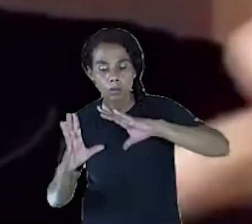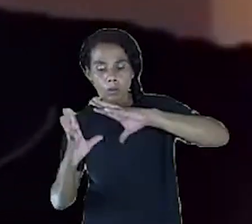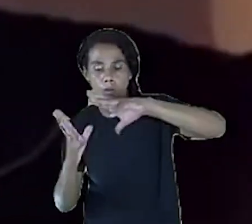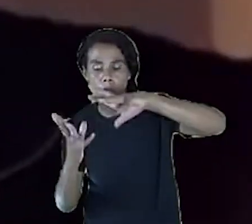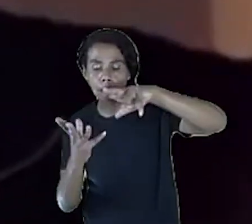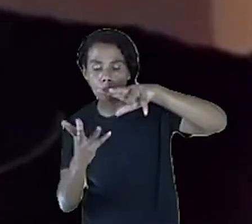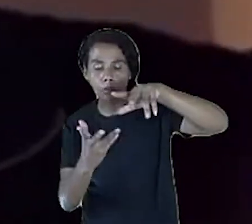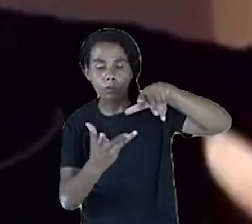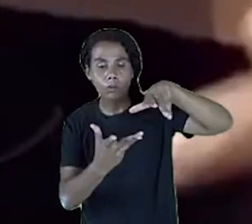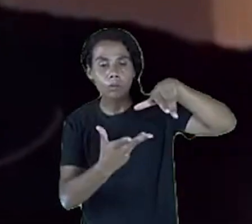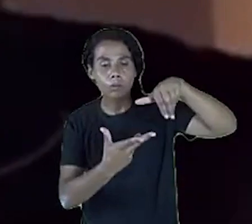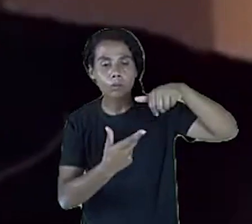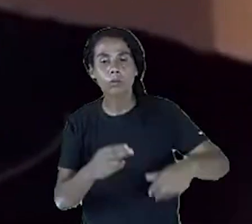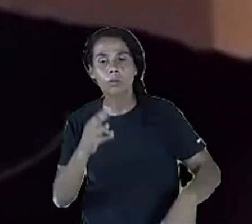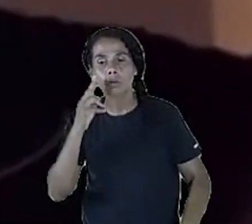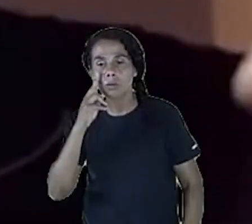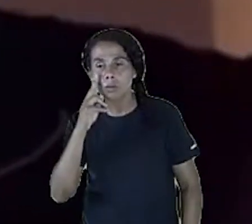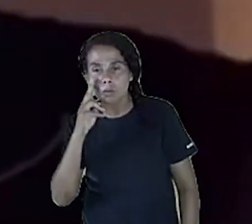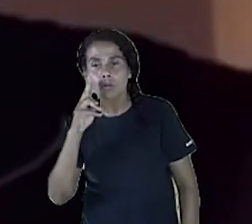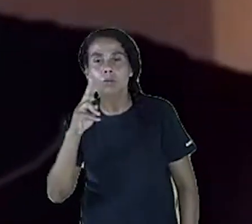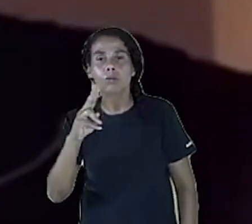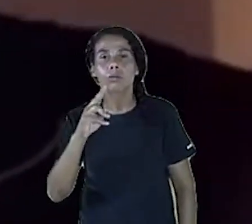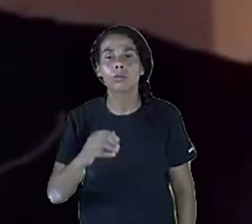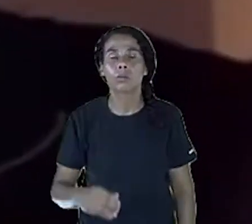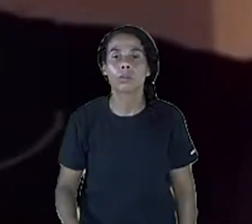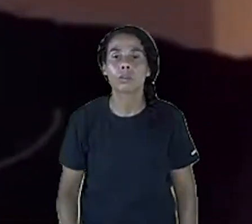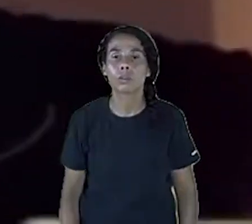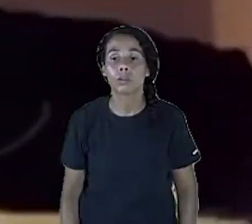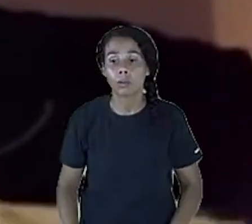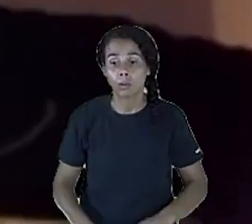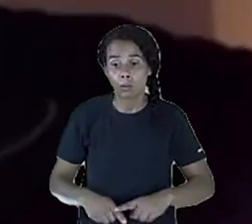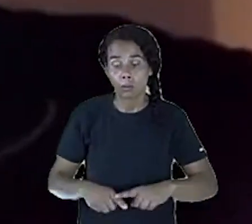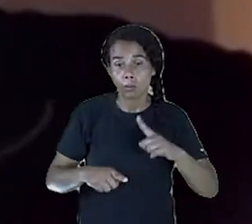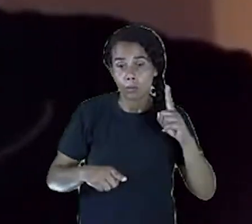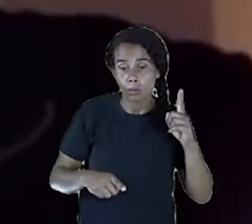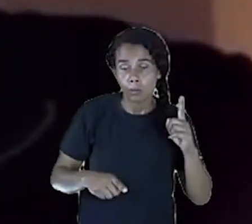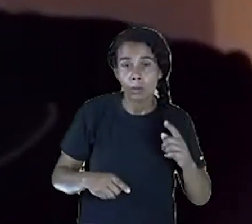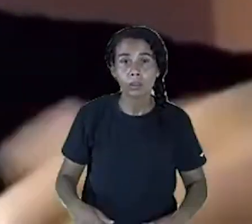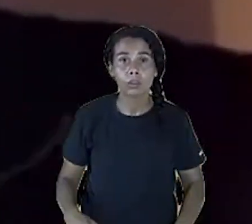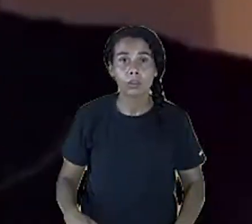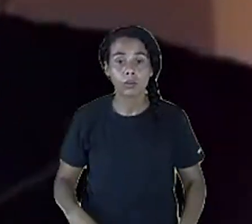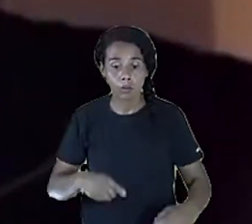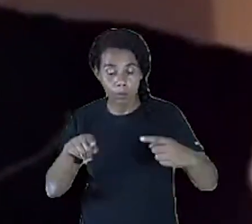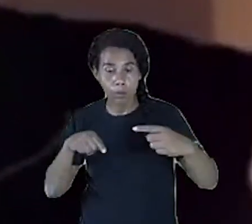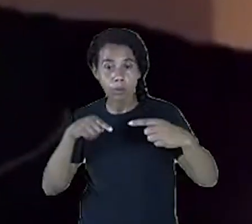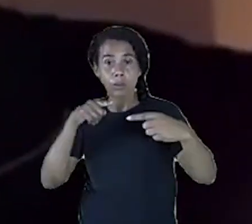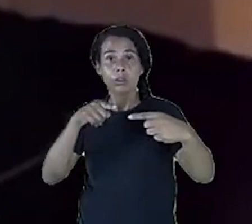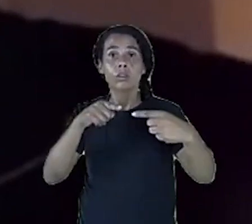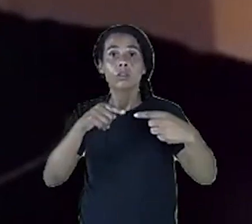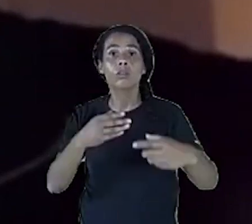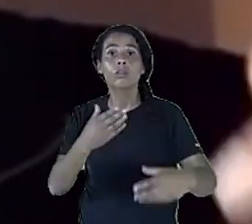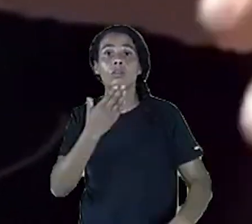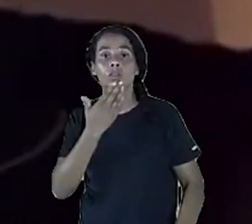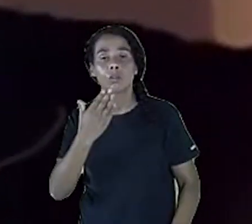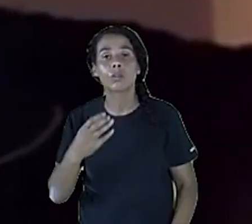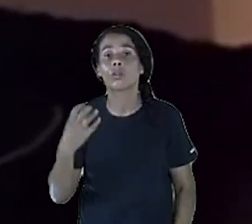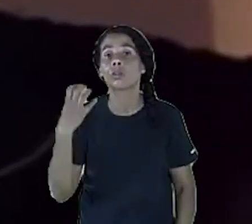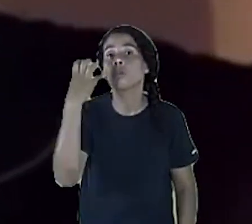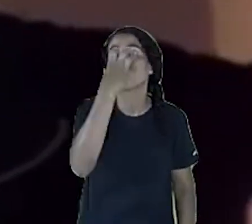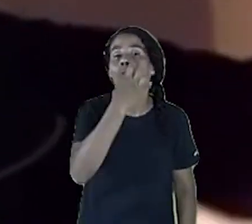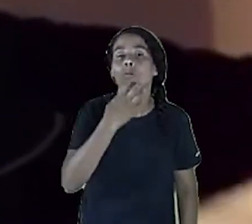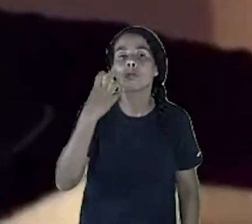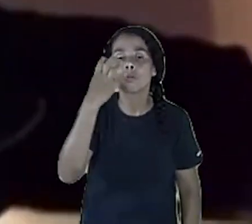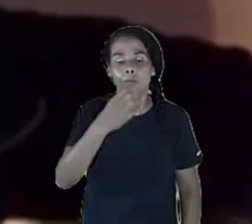caso, particularmente, é a música, são as canções, enfim, são as melodias, as harmonias,